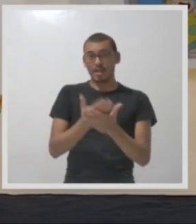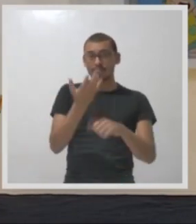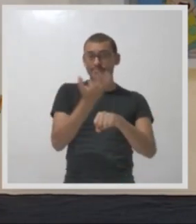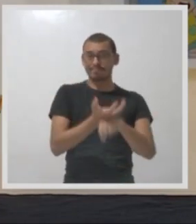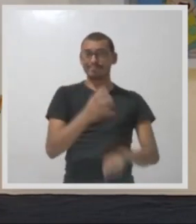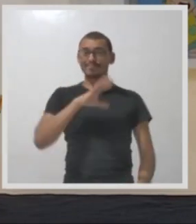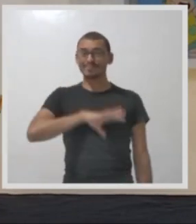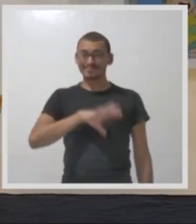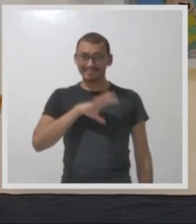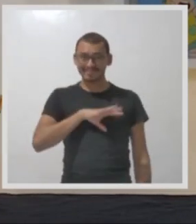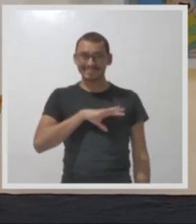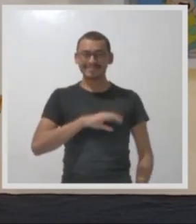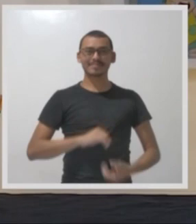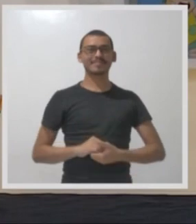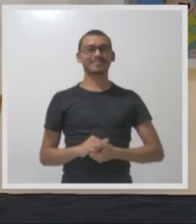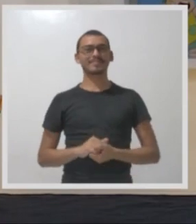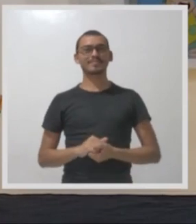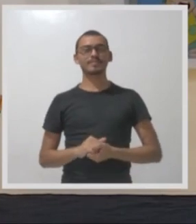Vamos lá?